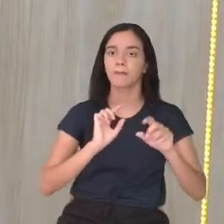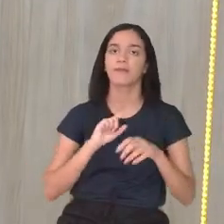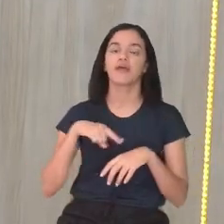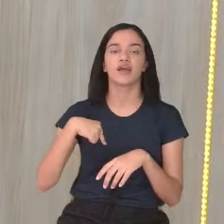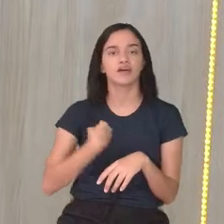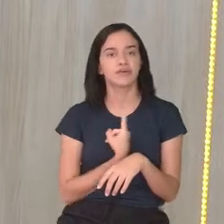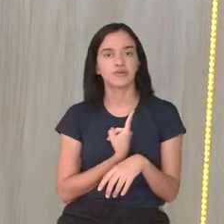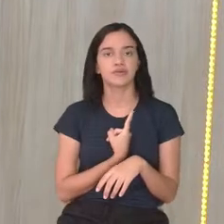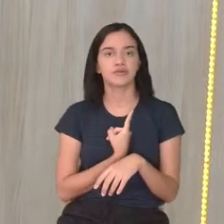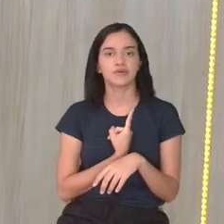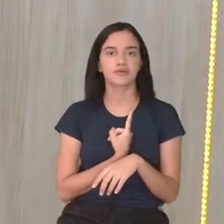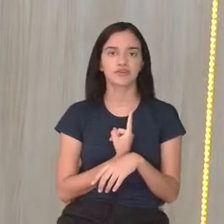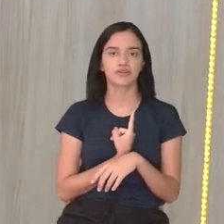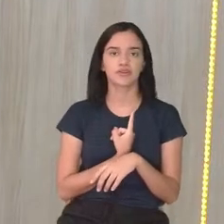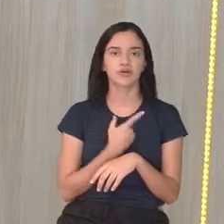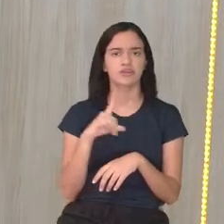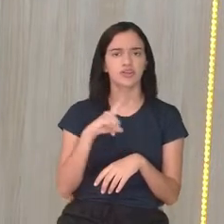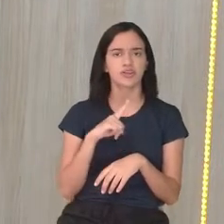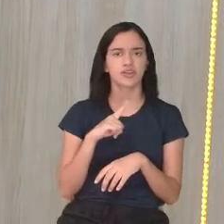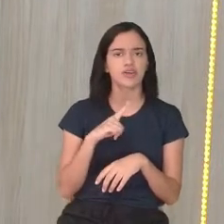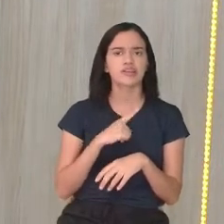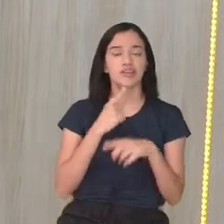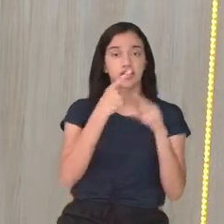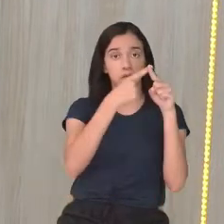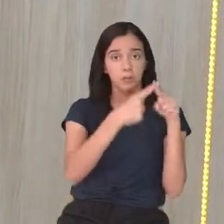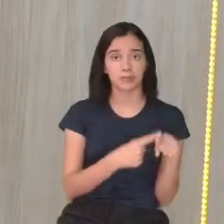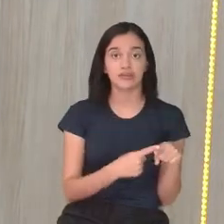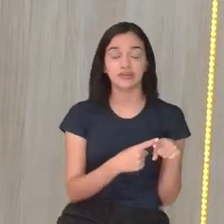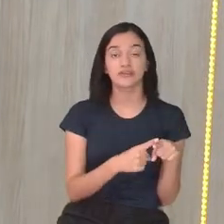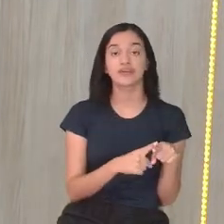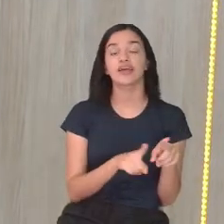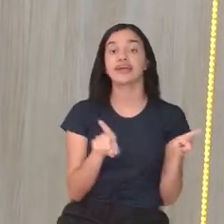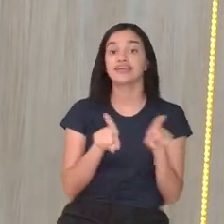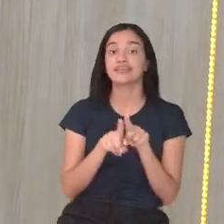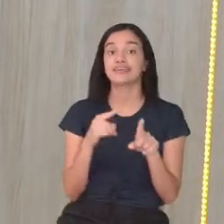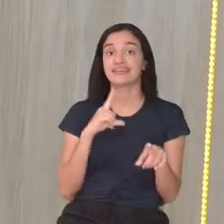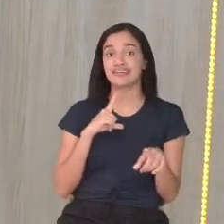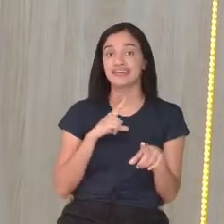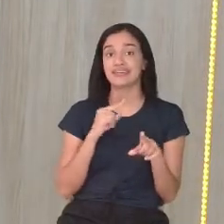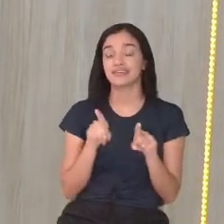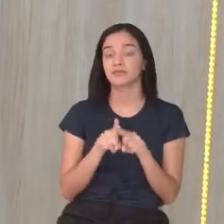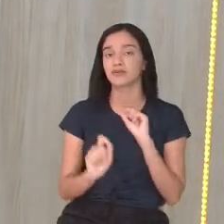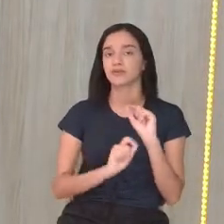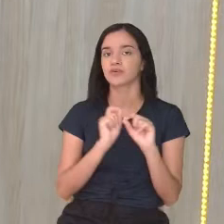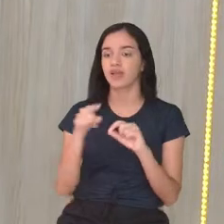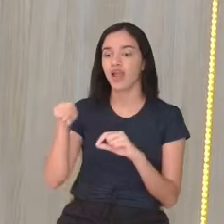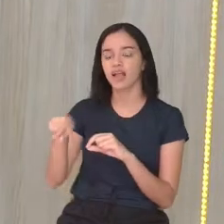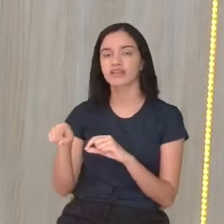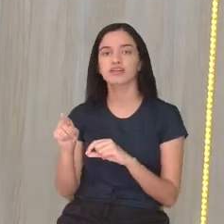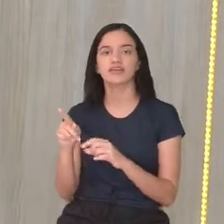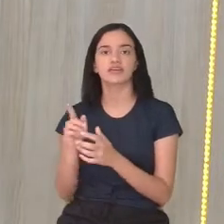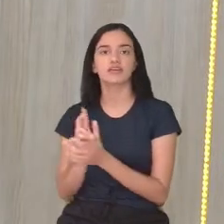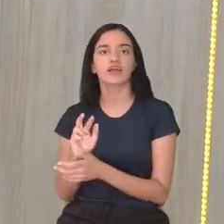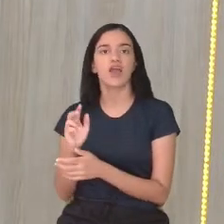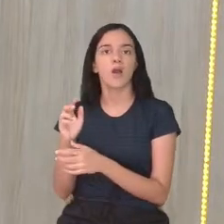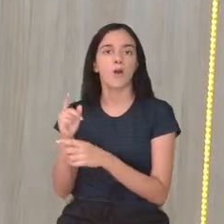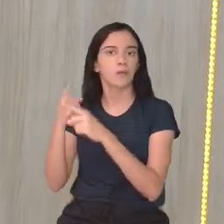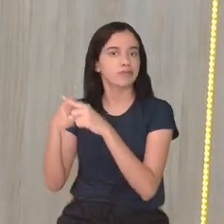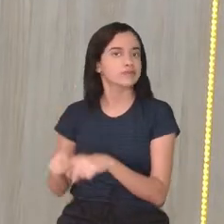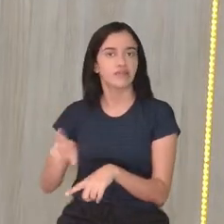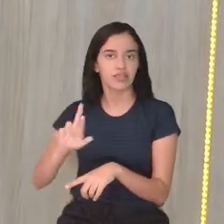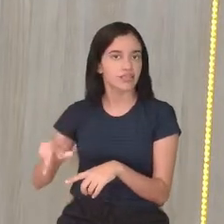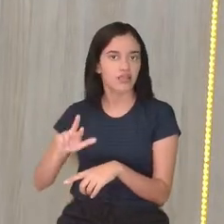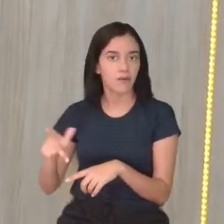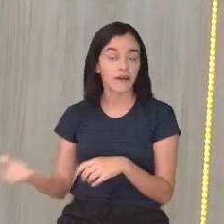gente tem as competitivas. E a gente tem também as que não são competitivas. Lembram que, a